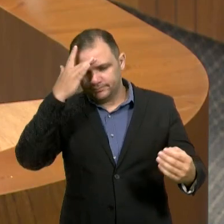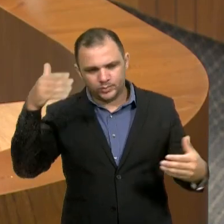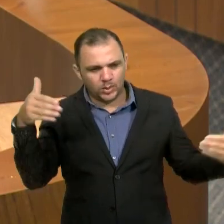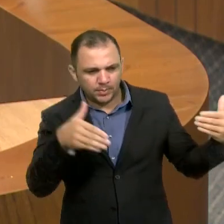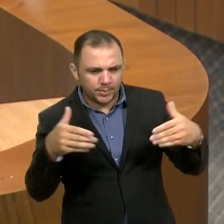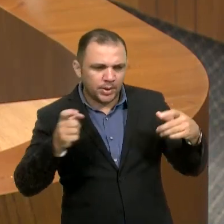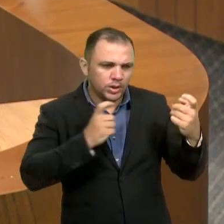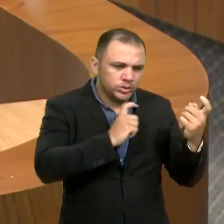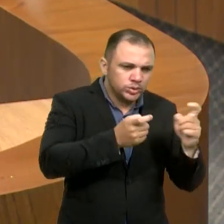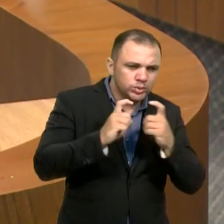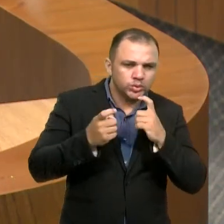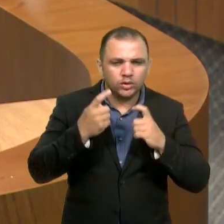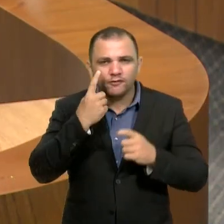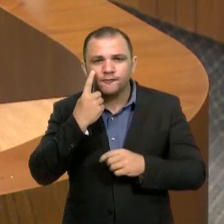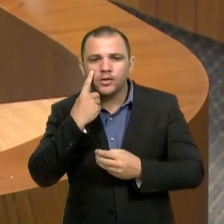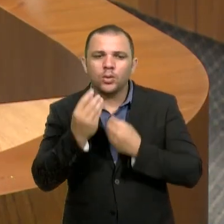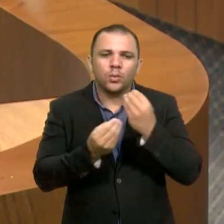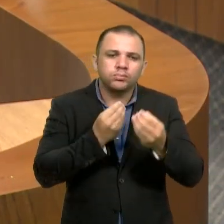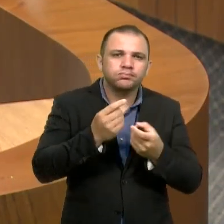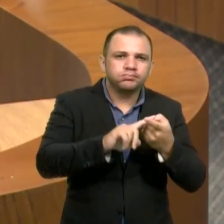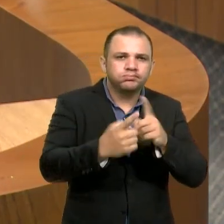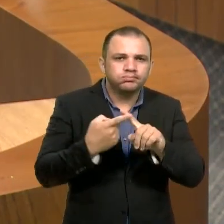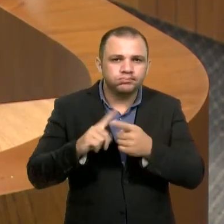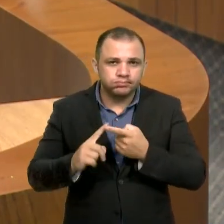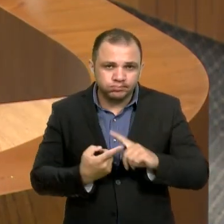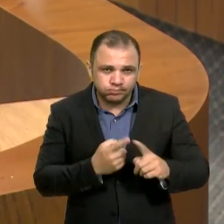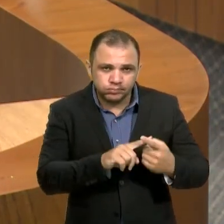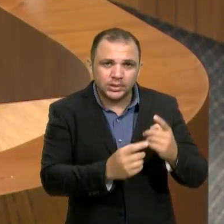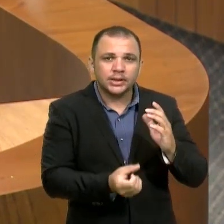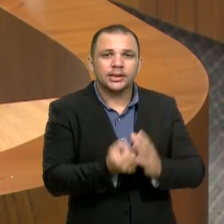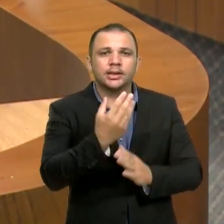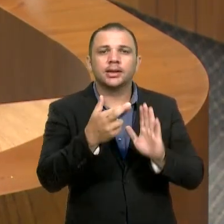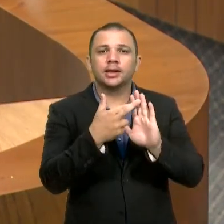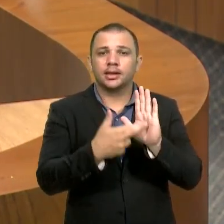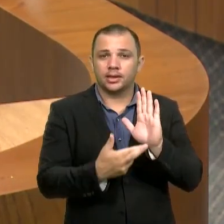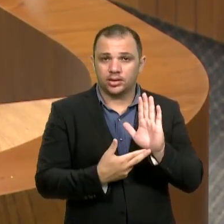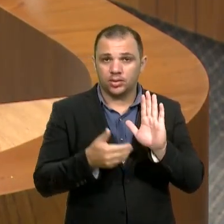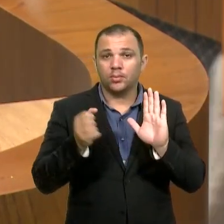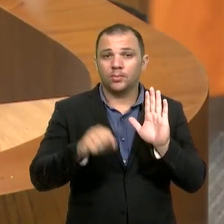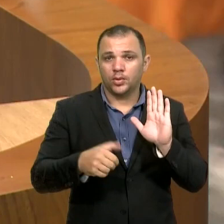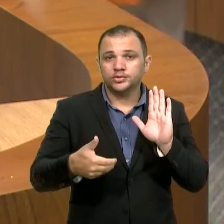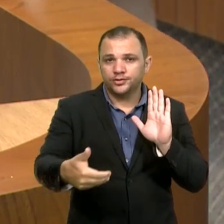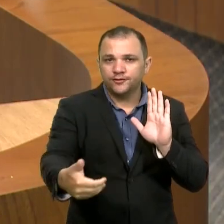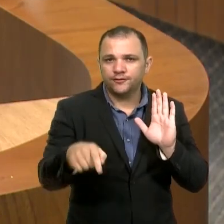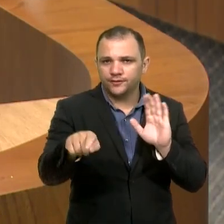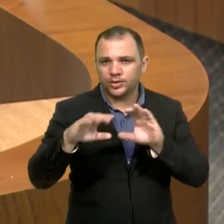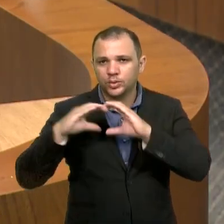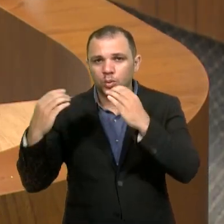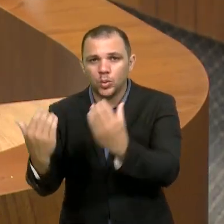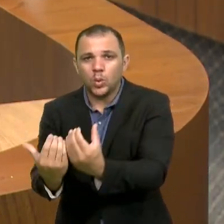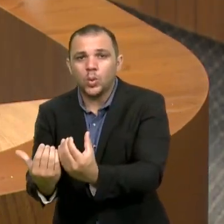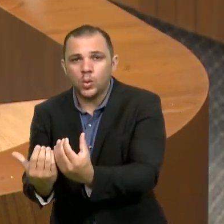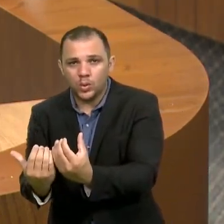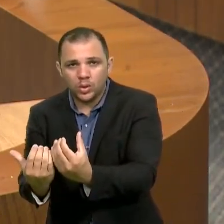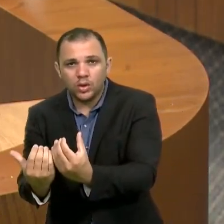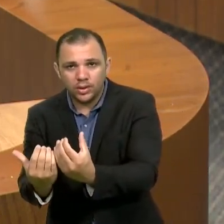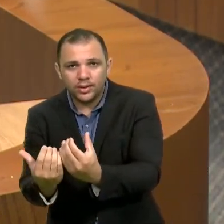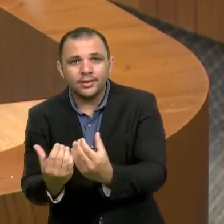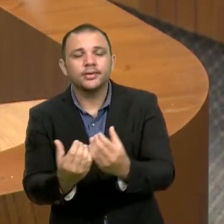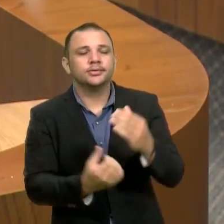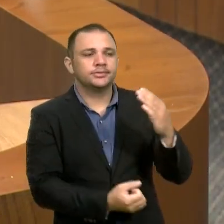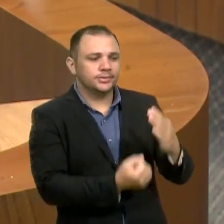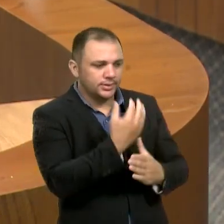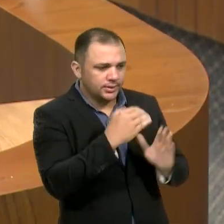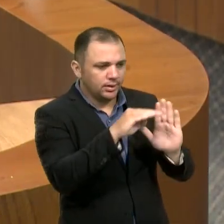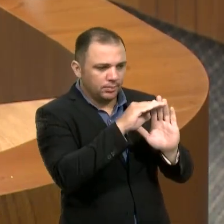tirar diretrizes para que na cúpula agora da Amazônia, com todos os países envolvendo a Amazônia, né, pudéssemos tirar